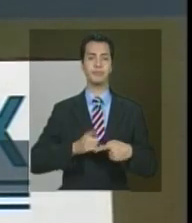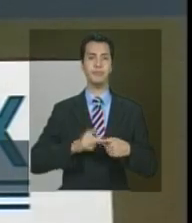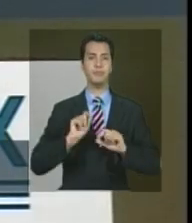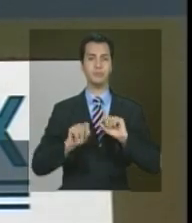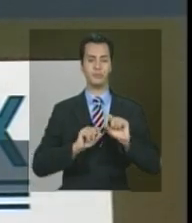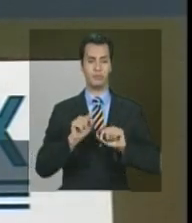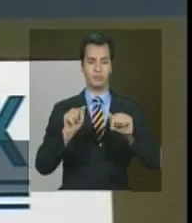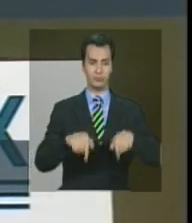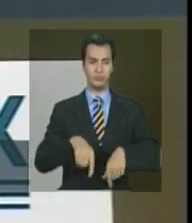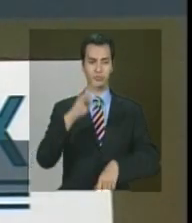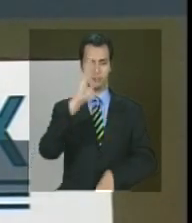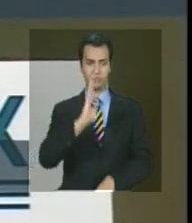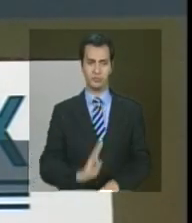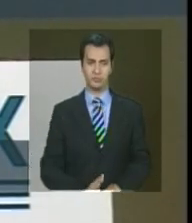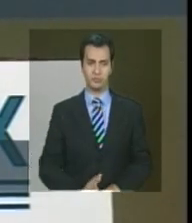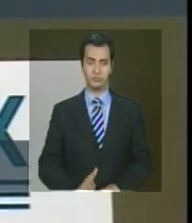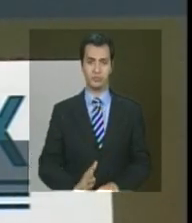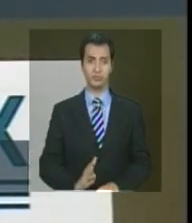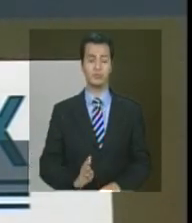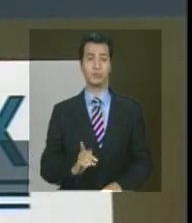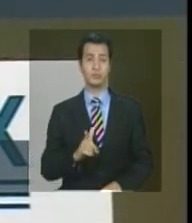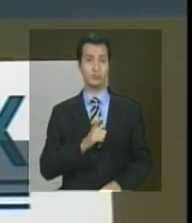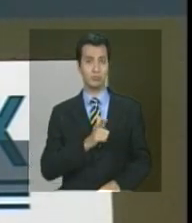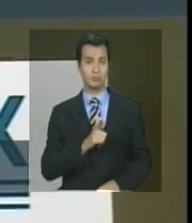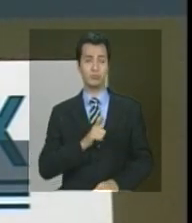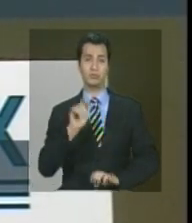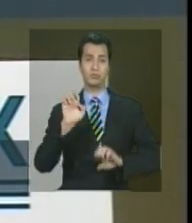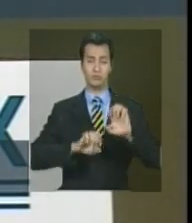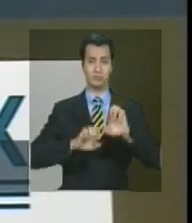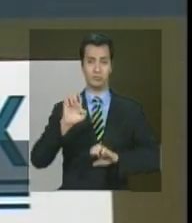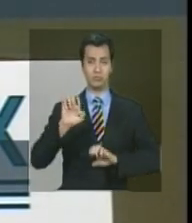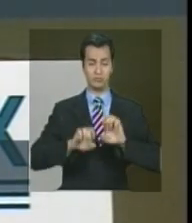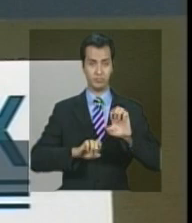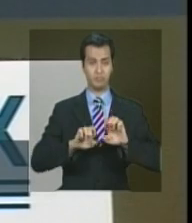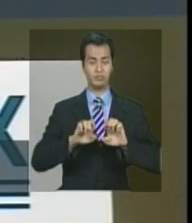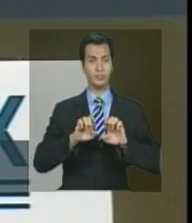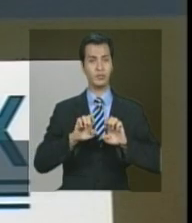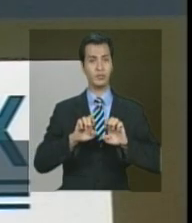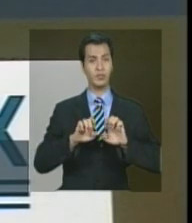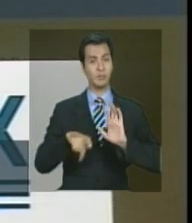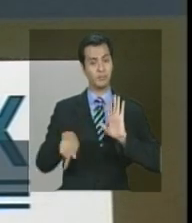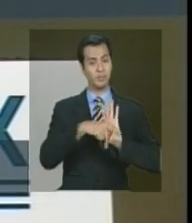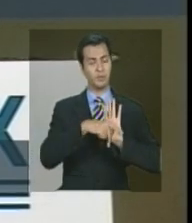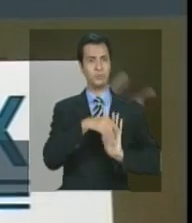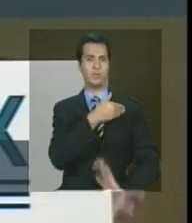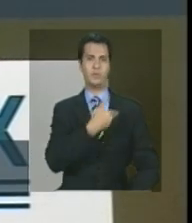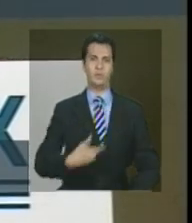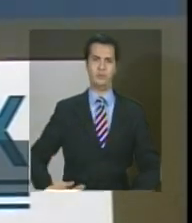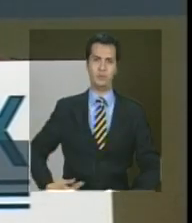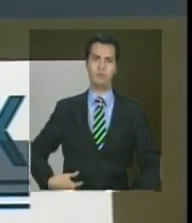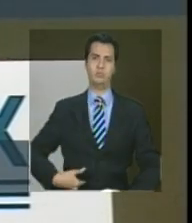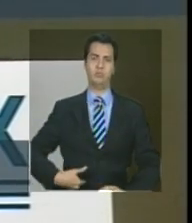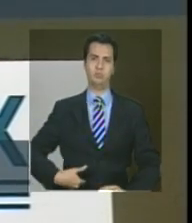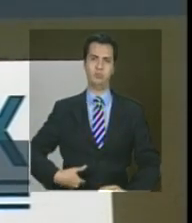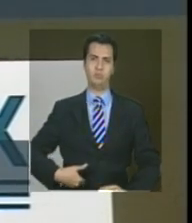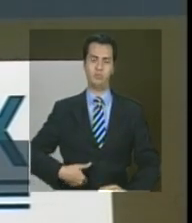de que aqui nós temos uma empresa privada nacional de petróleo. Muitas outras empresas